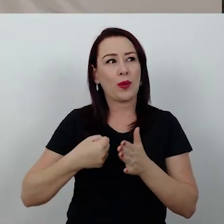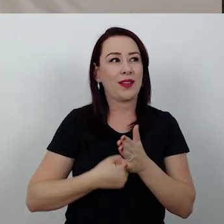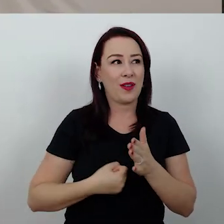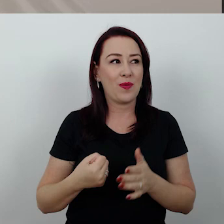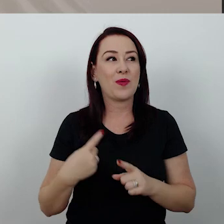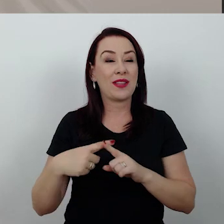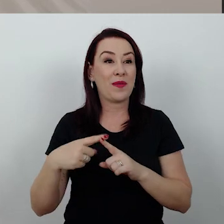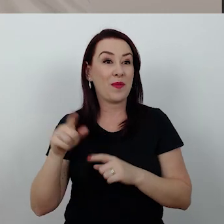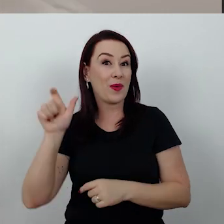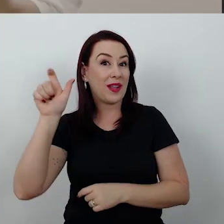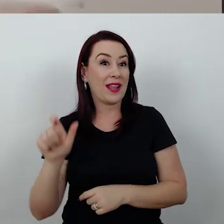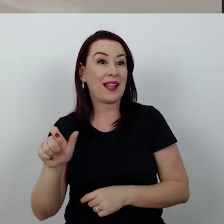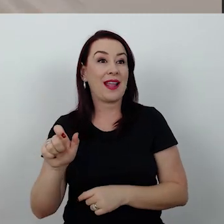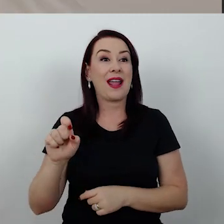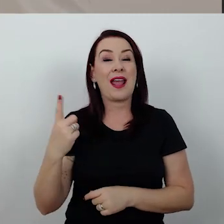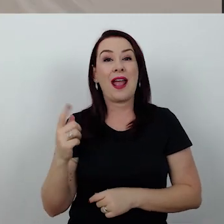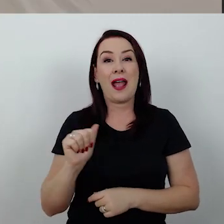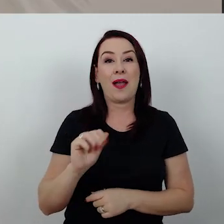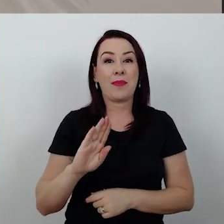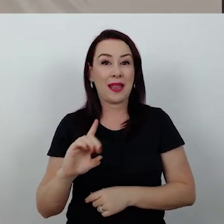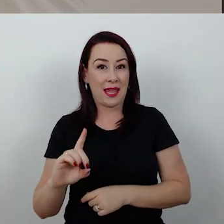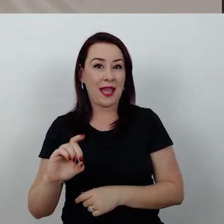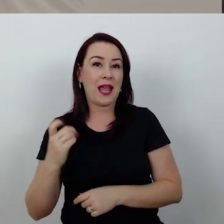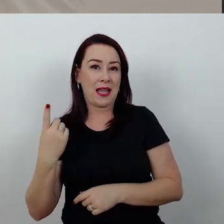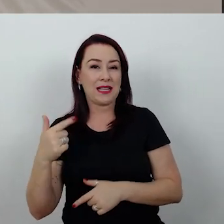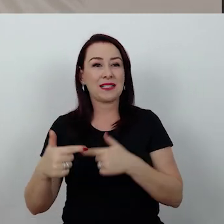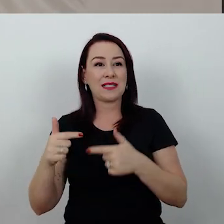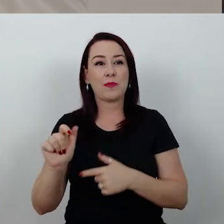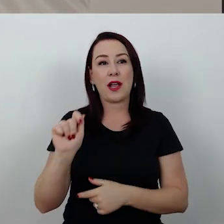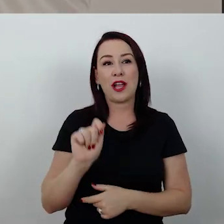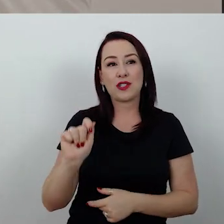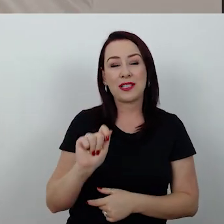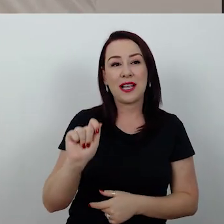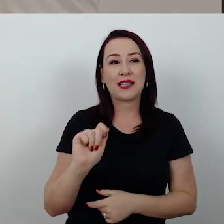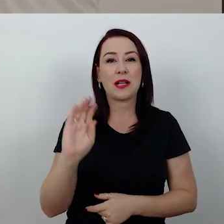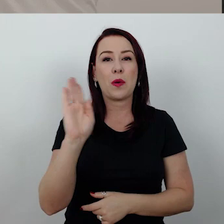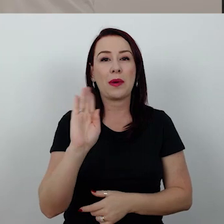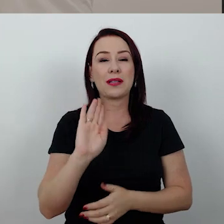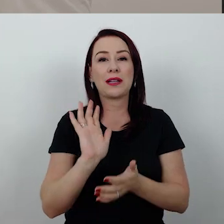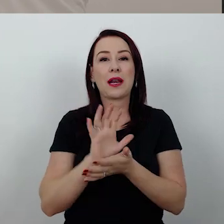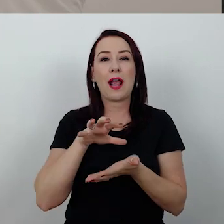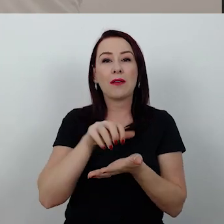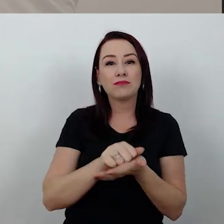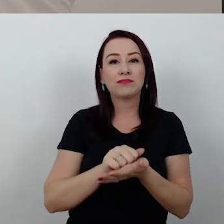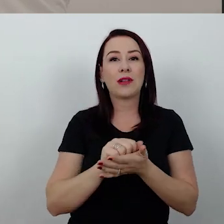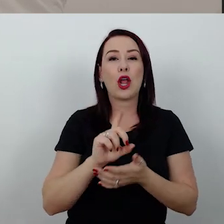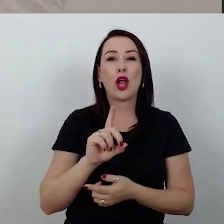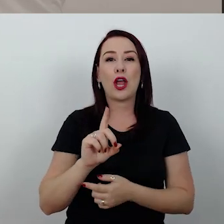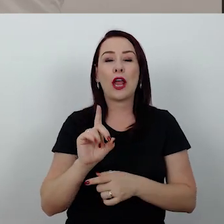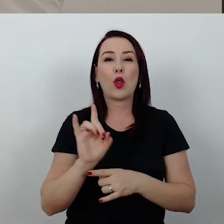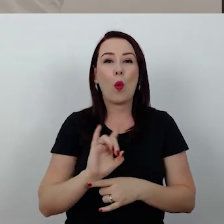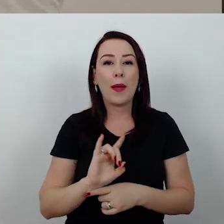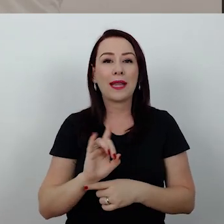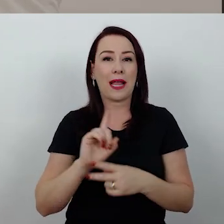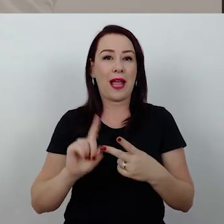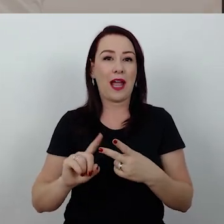fui eu era da BD, né, que é a Associação de Documentaristas e Curta-Metragistas de São